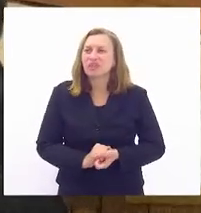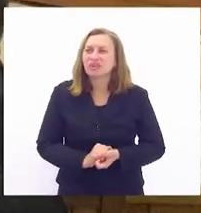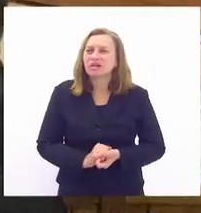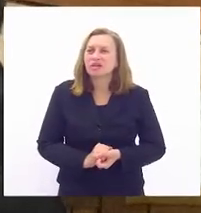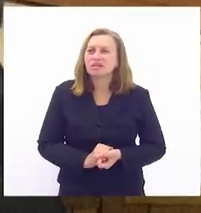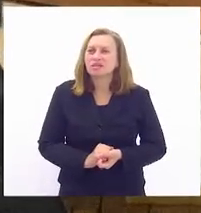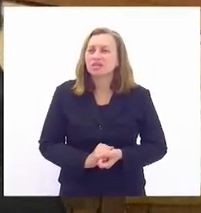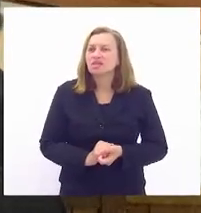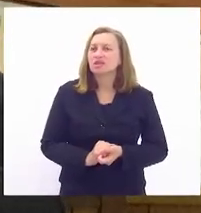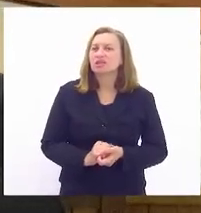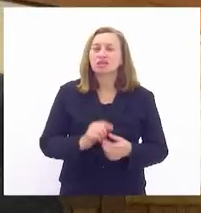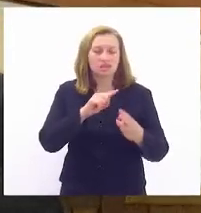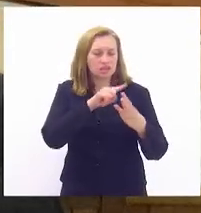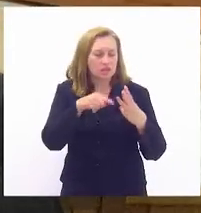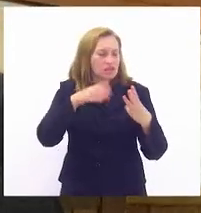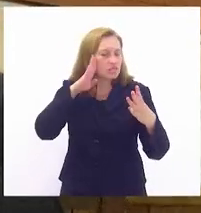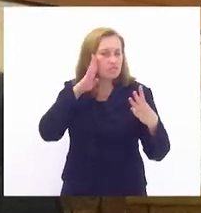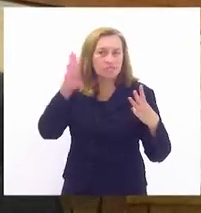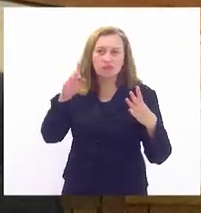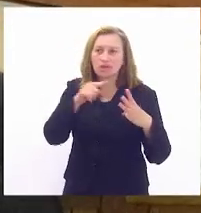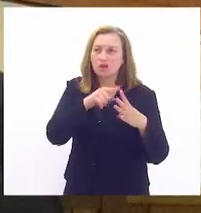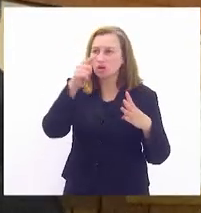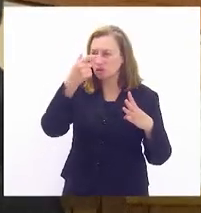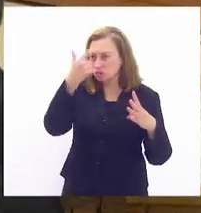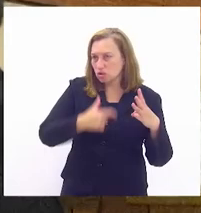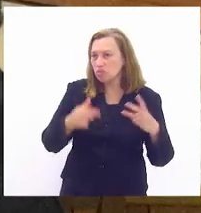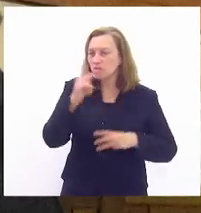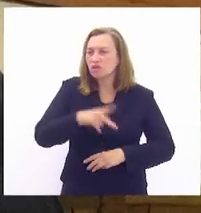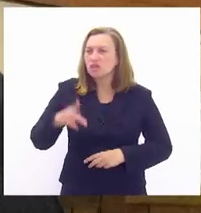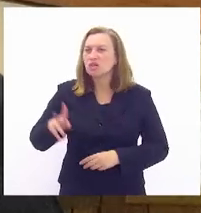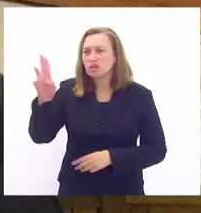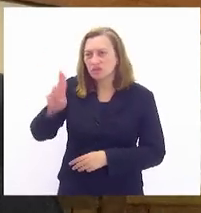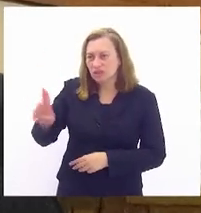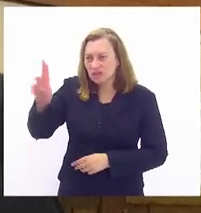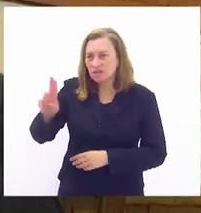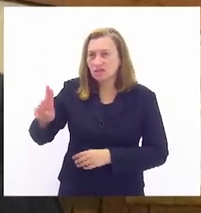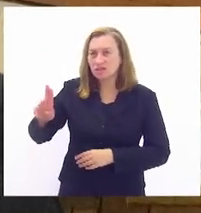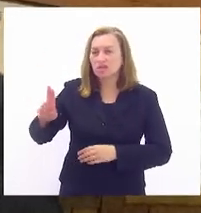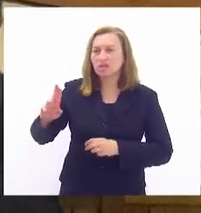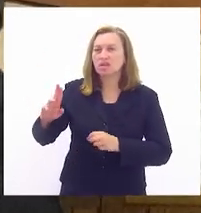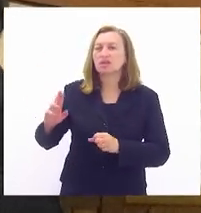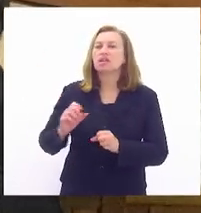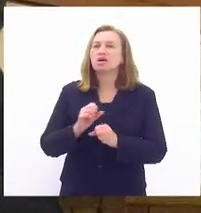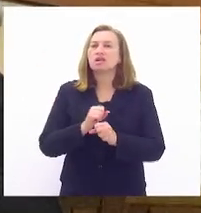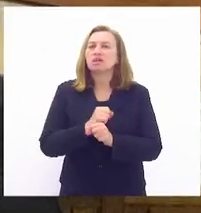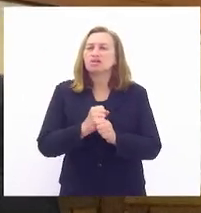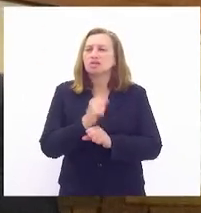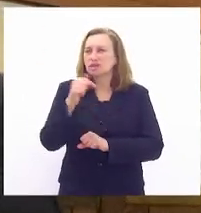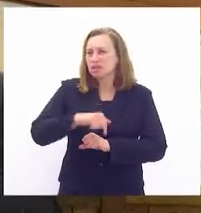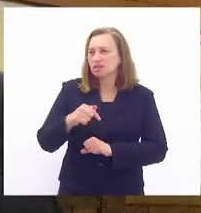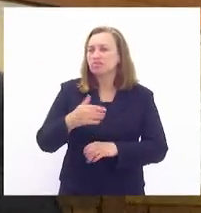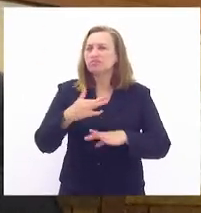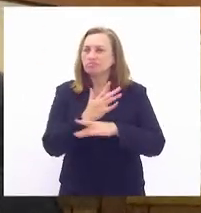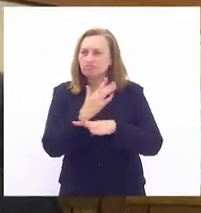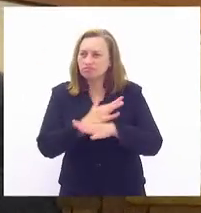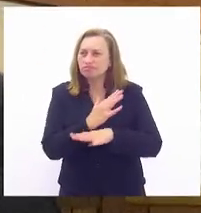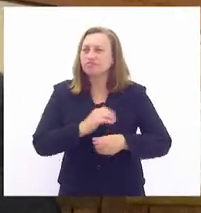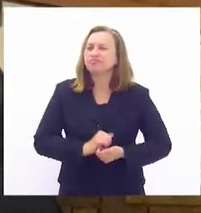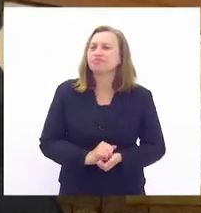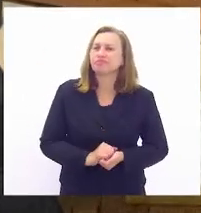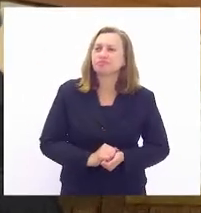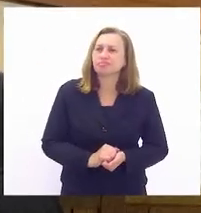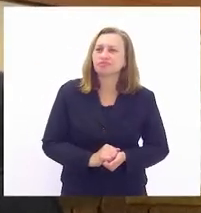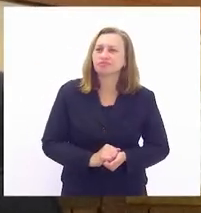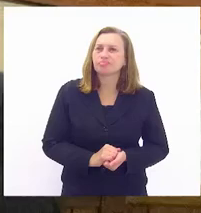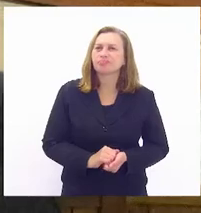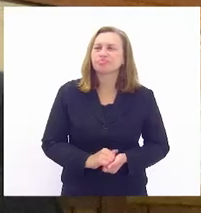três pontos principais. Eu sou professor universitário de longa data aqui na cidade e